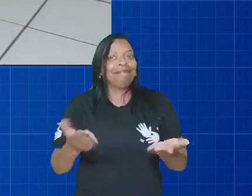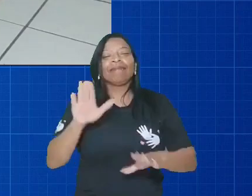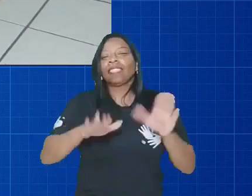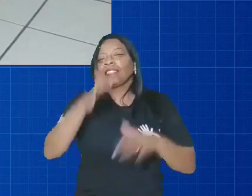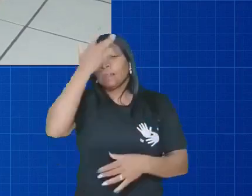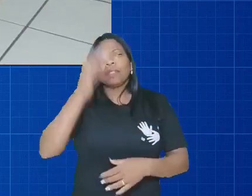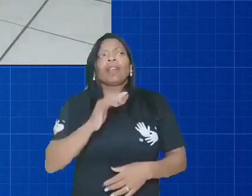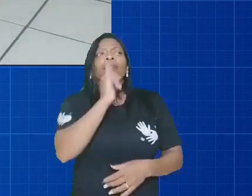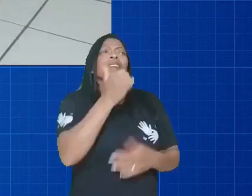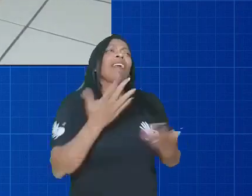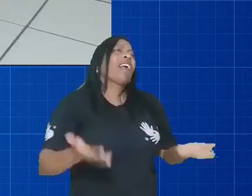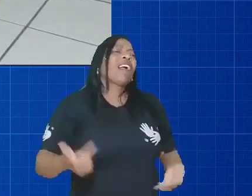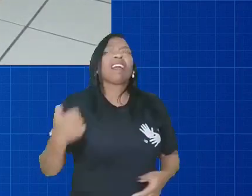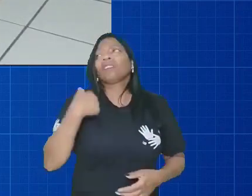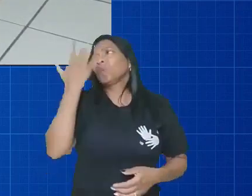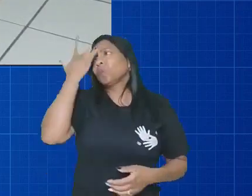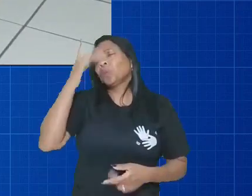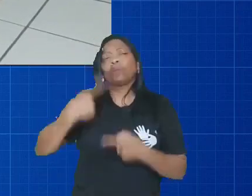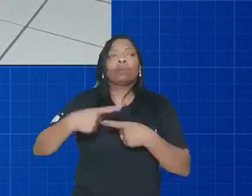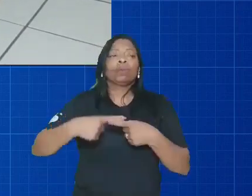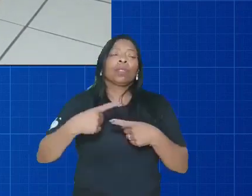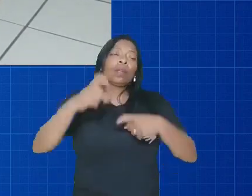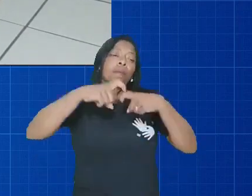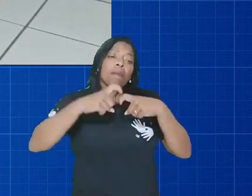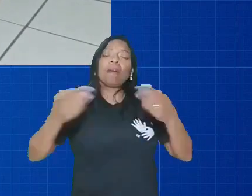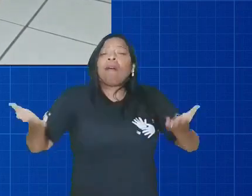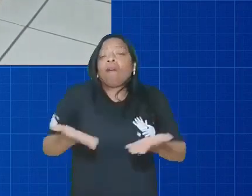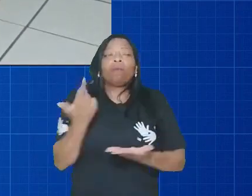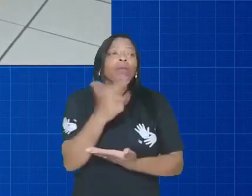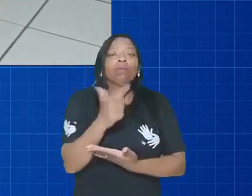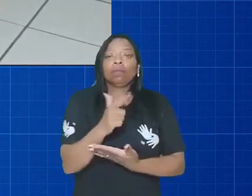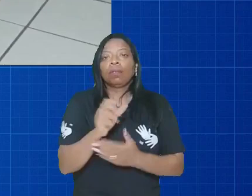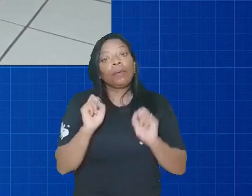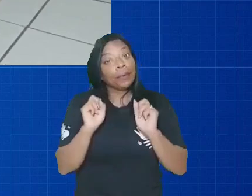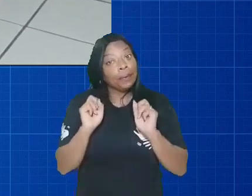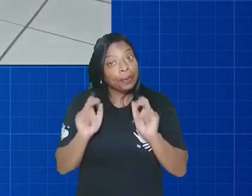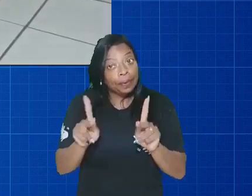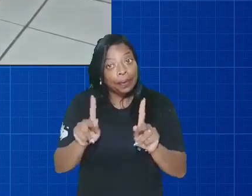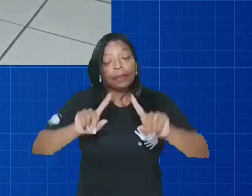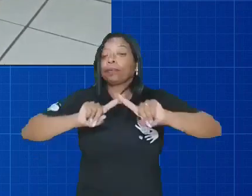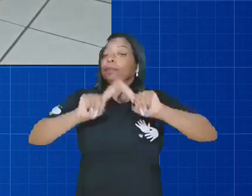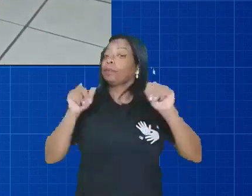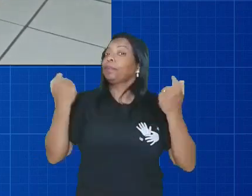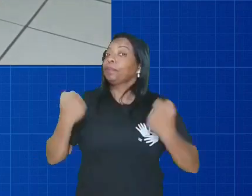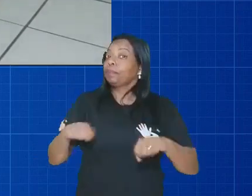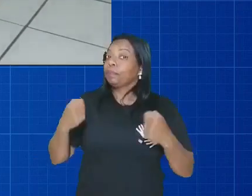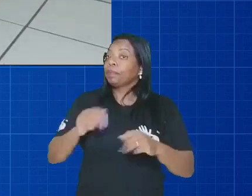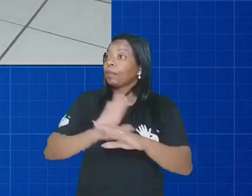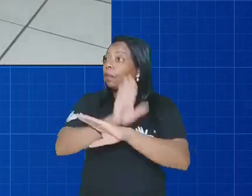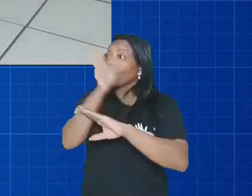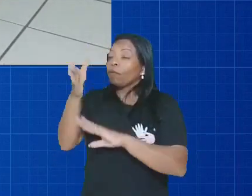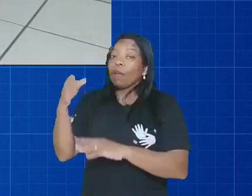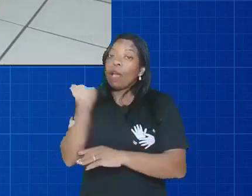consultas estão para longe, né? Não tem consulta para agora. Mas mesmo assim, mesmo que às vezes é necessário procurar a rede de